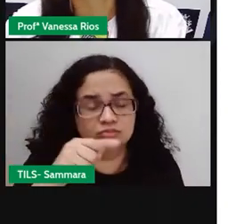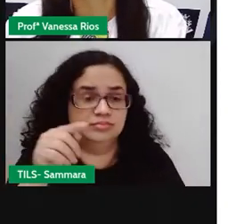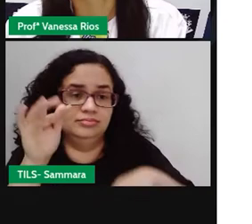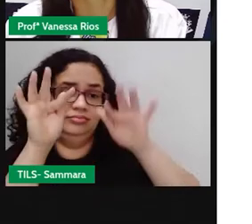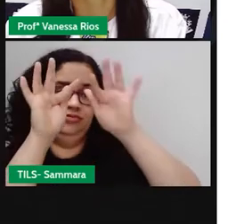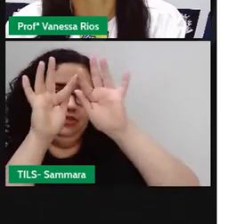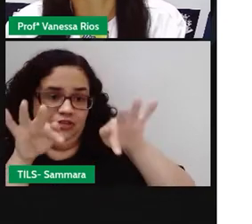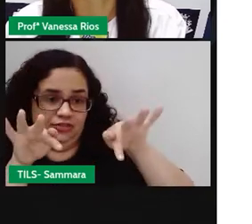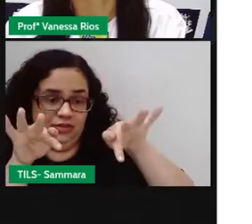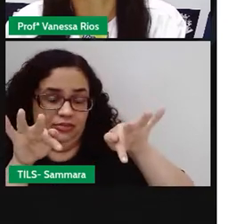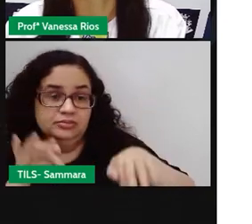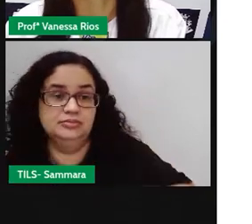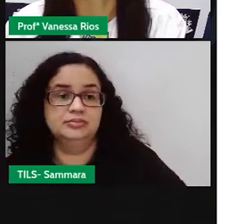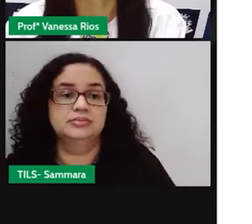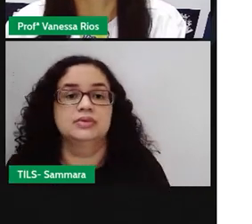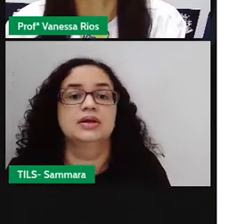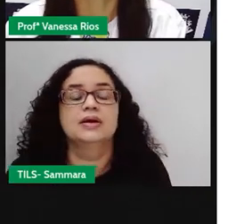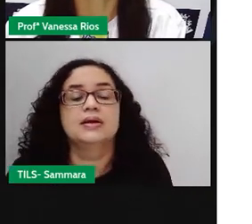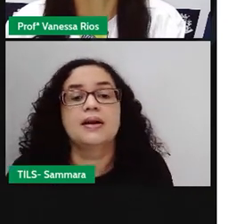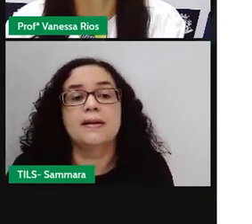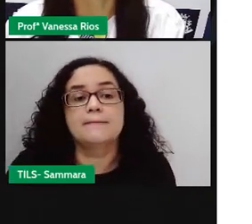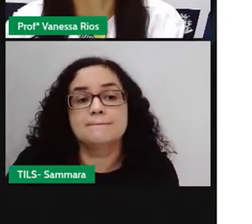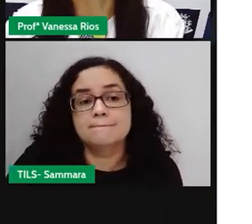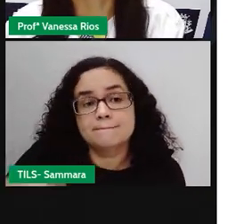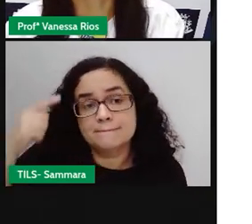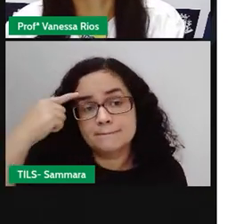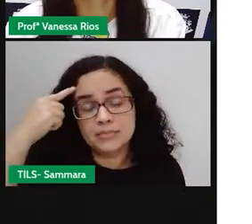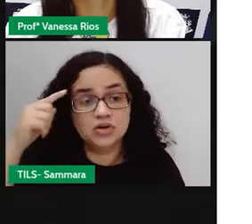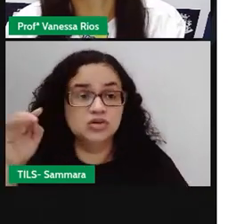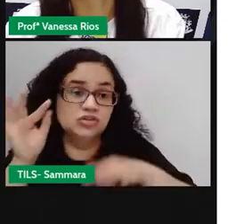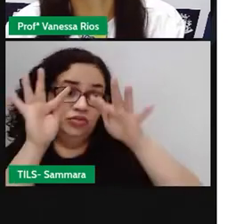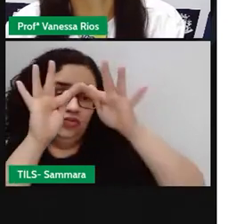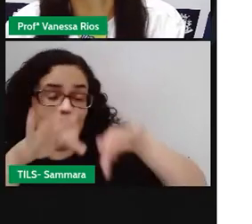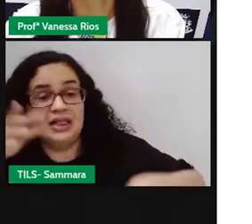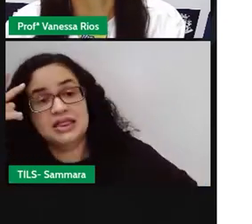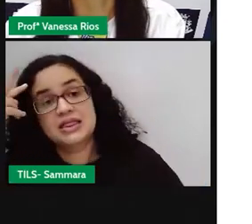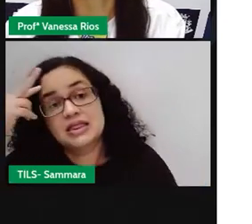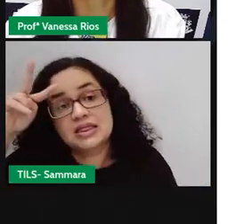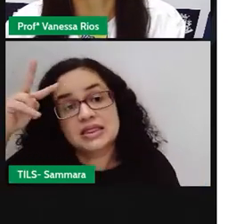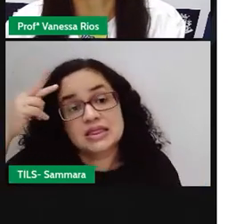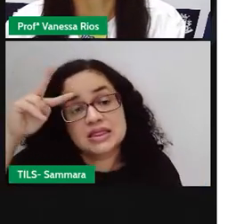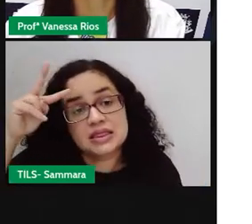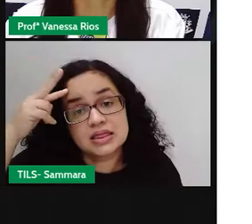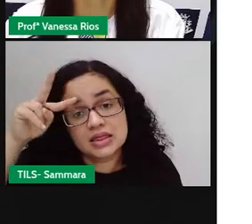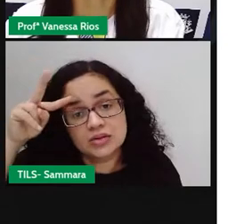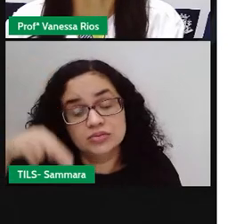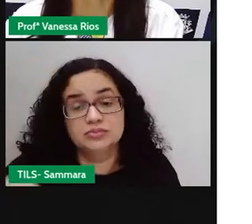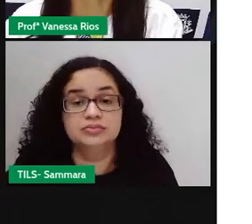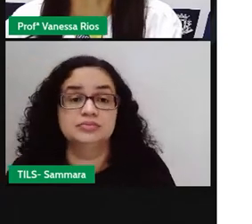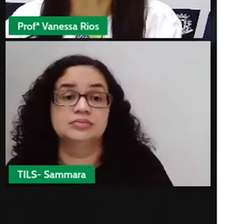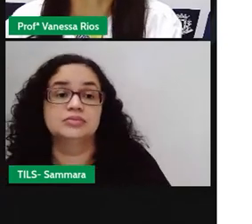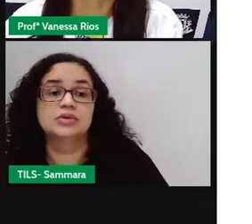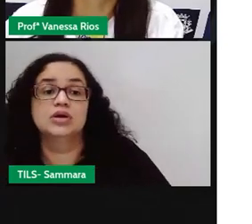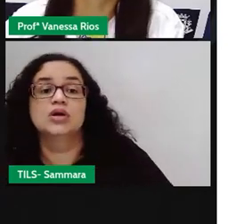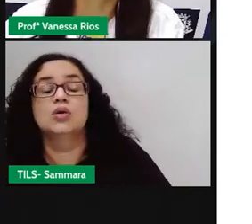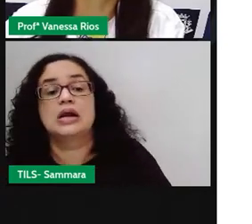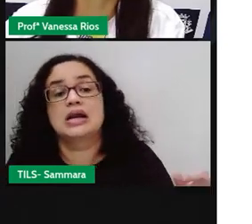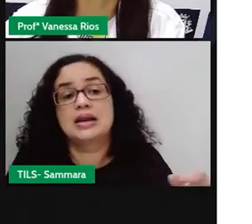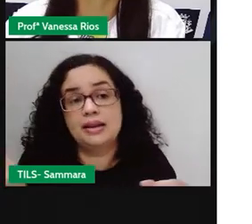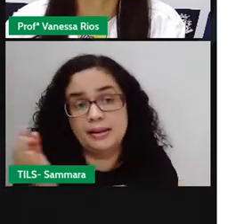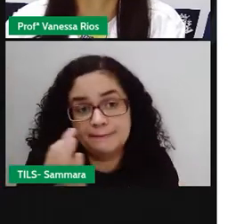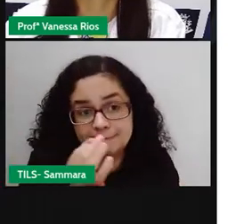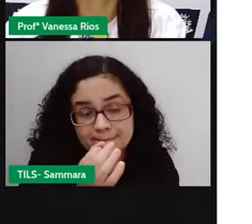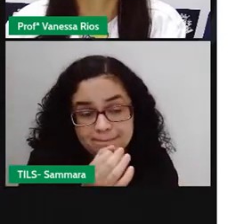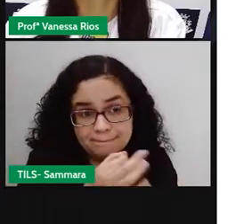final. A gente vai logo pensar no final da história, na finalização, na